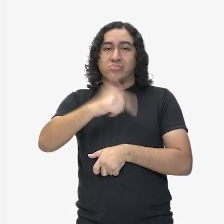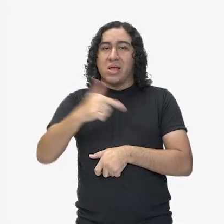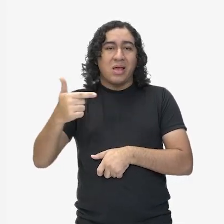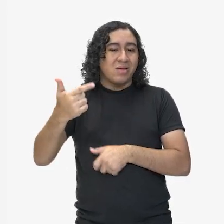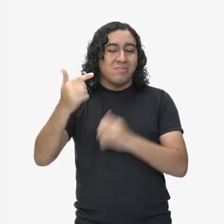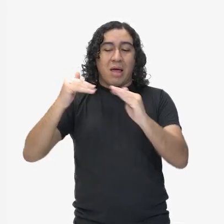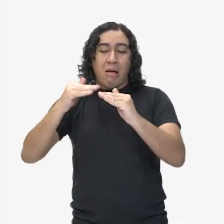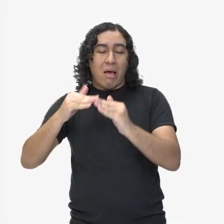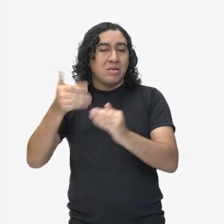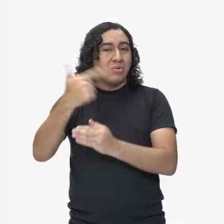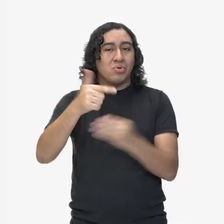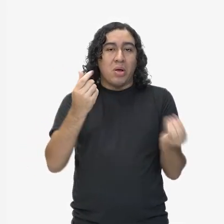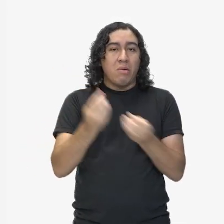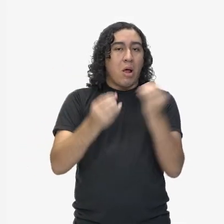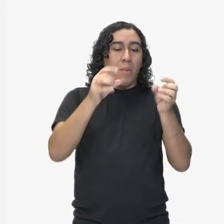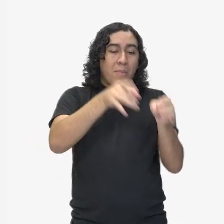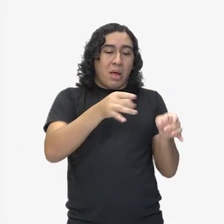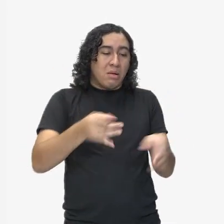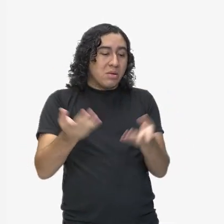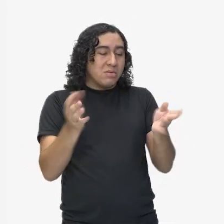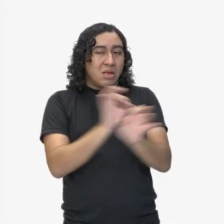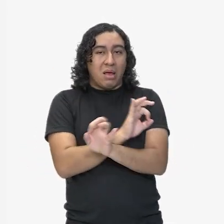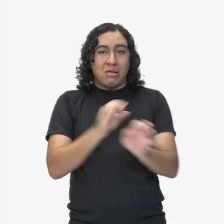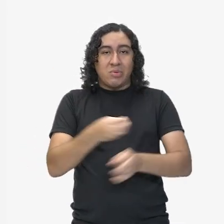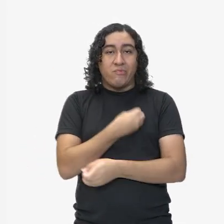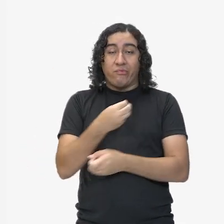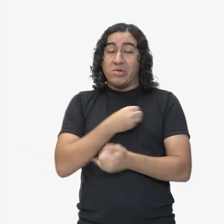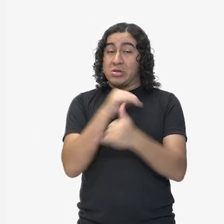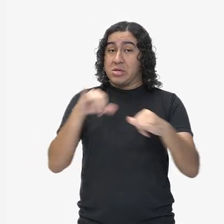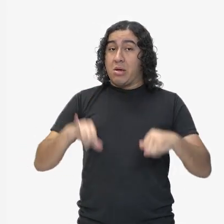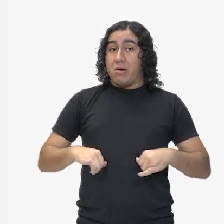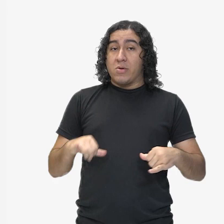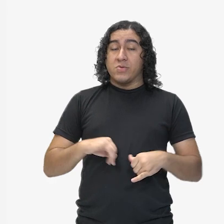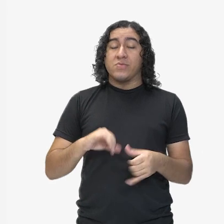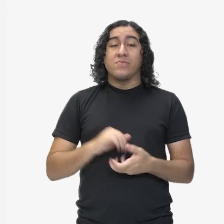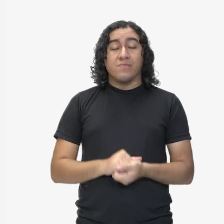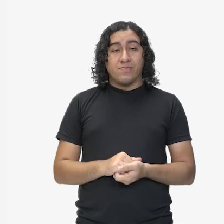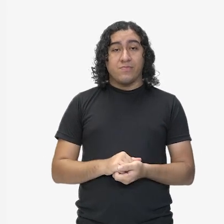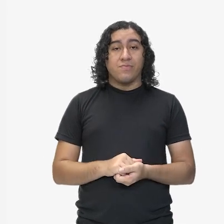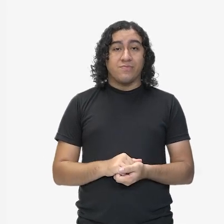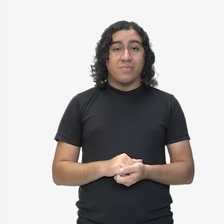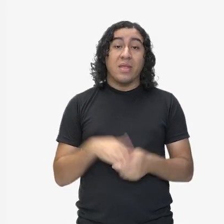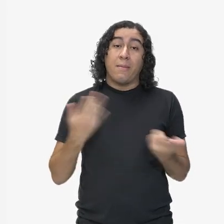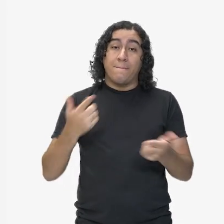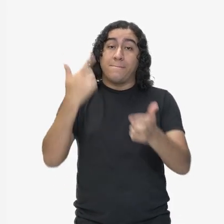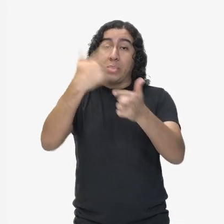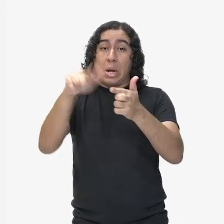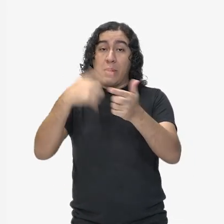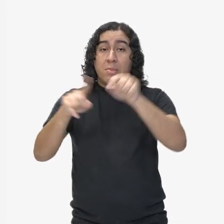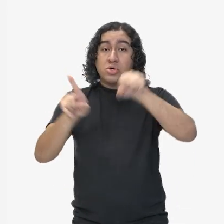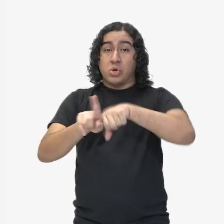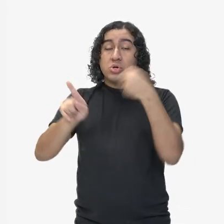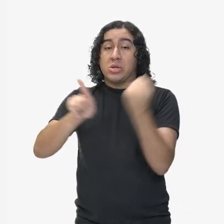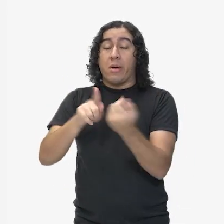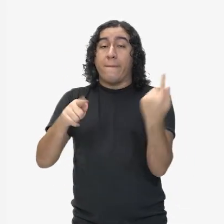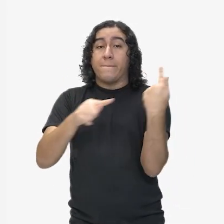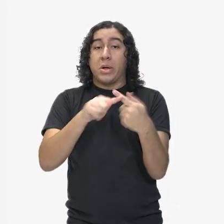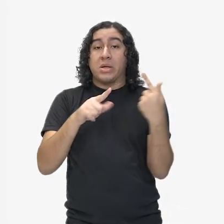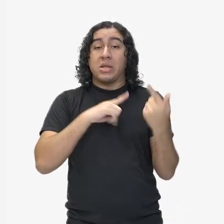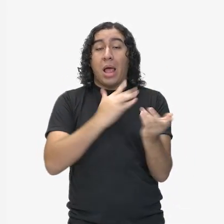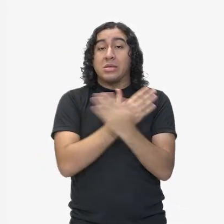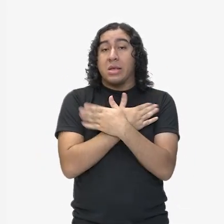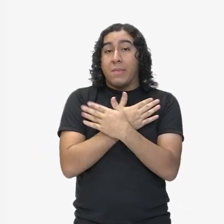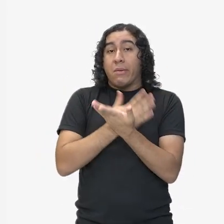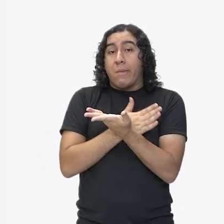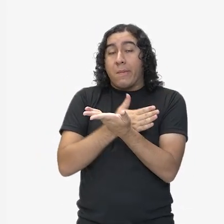sem condição de plantar, né? Vivendo na miséria. Então, isso gerou uma crise social provocada pelo desemprego daqueles